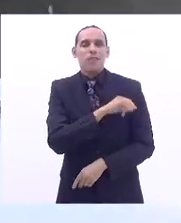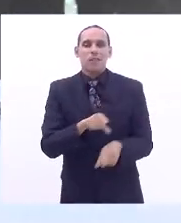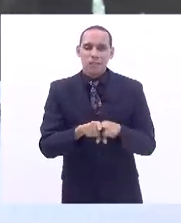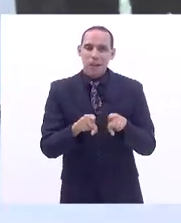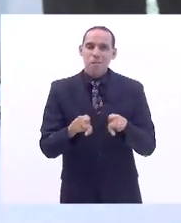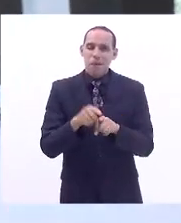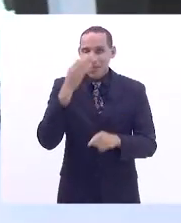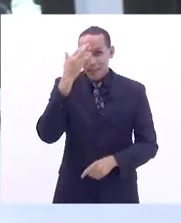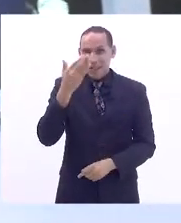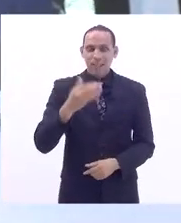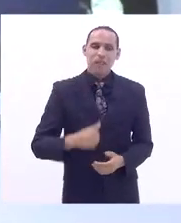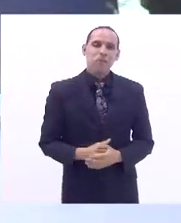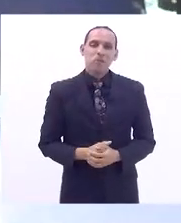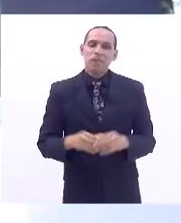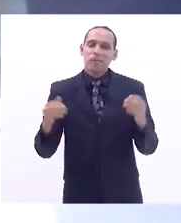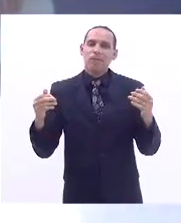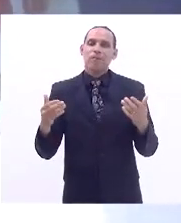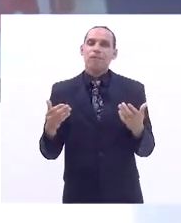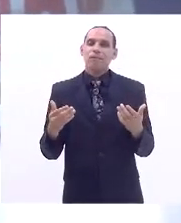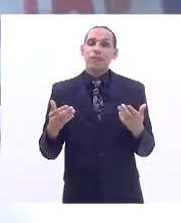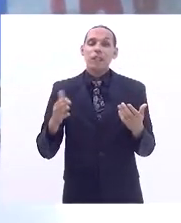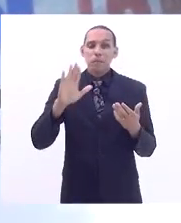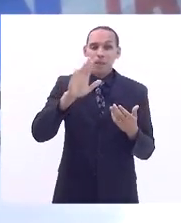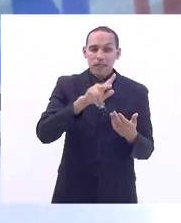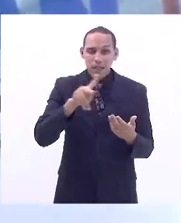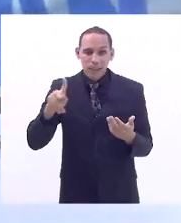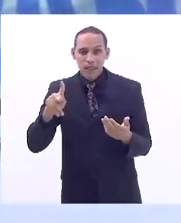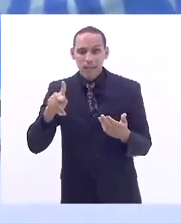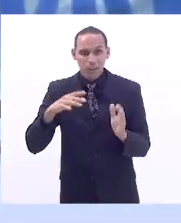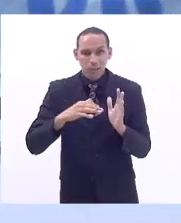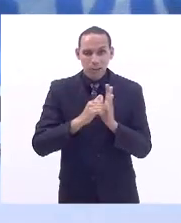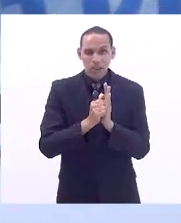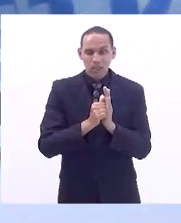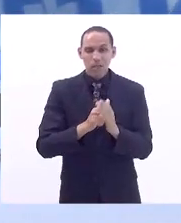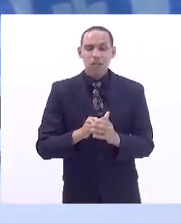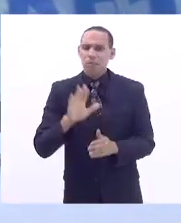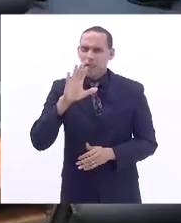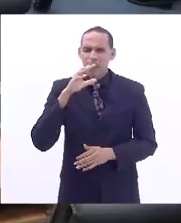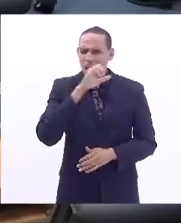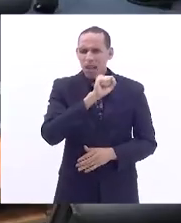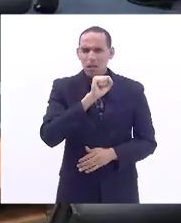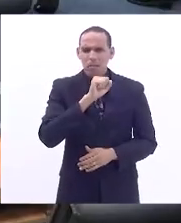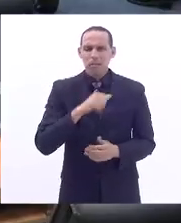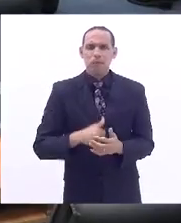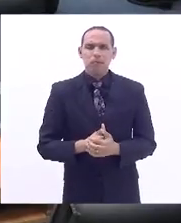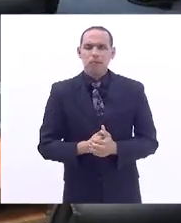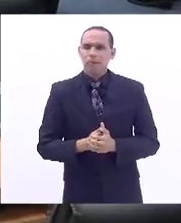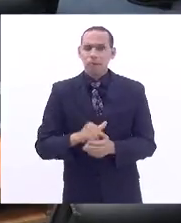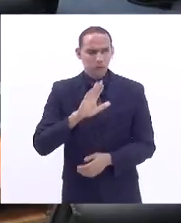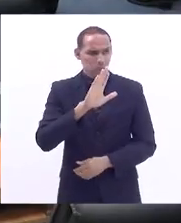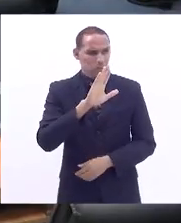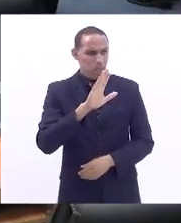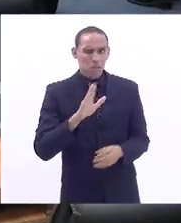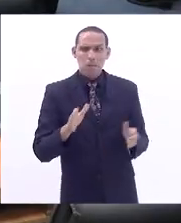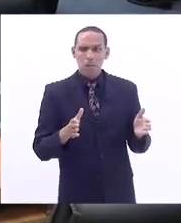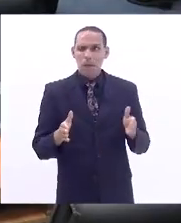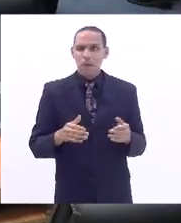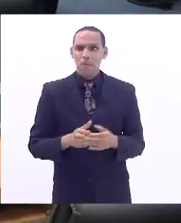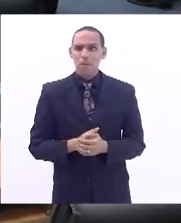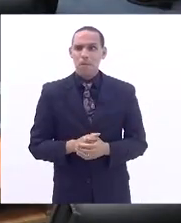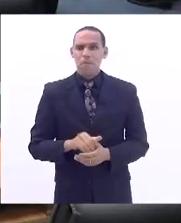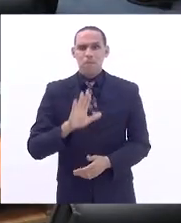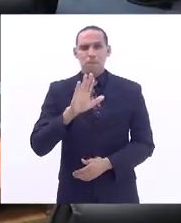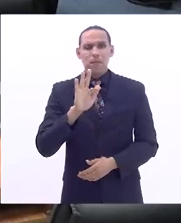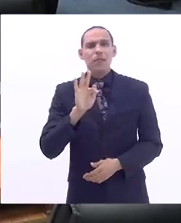Muito obrigado só para registrar rapidamente só um momento só momento